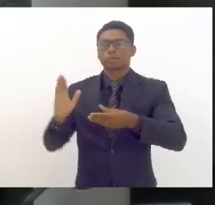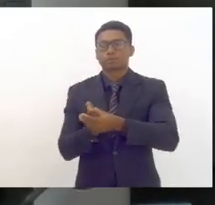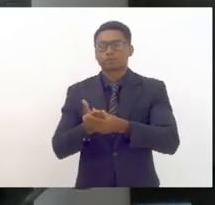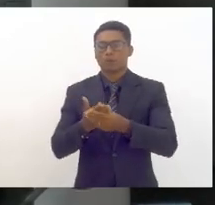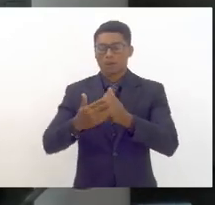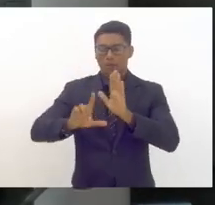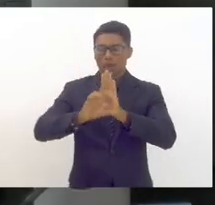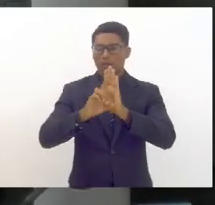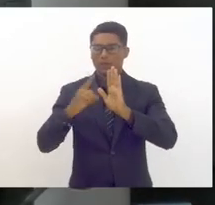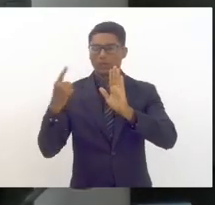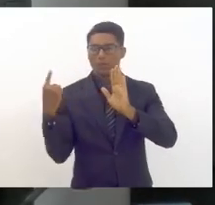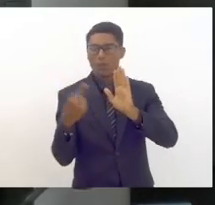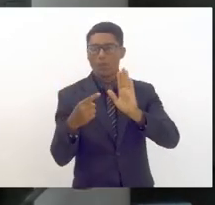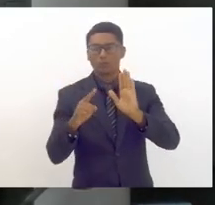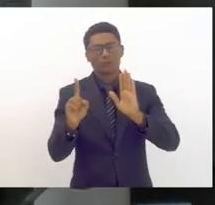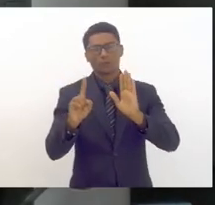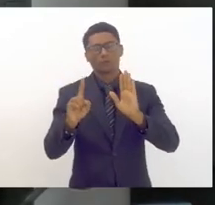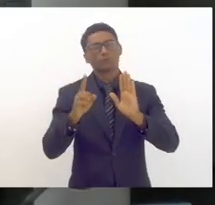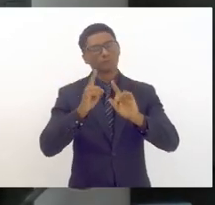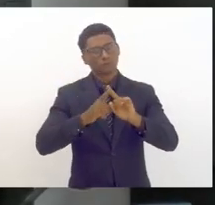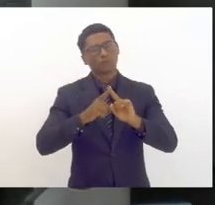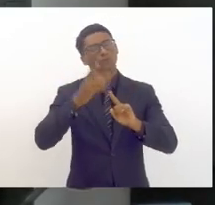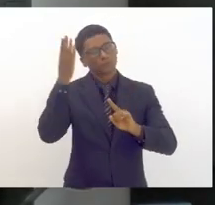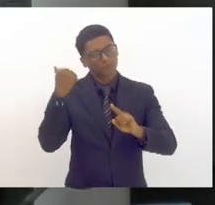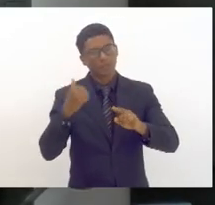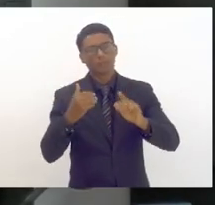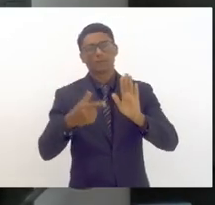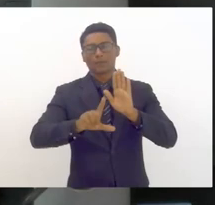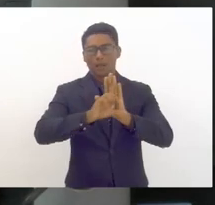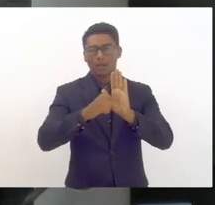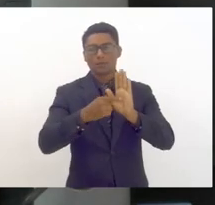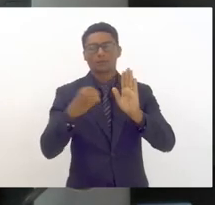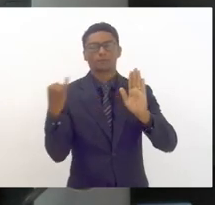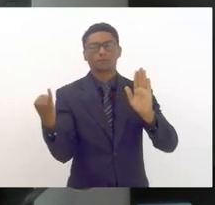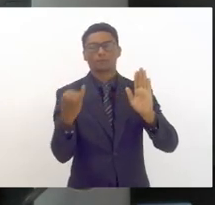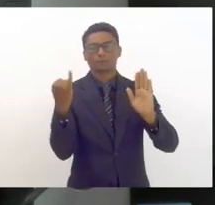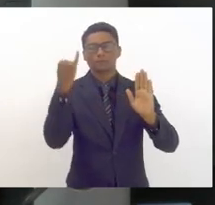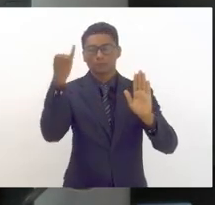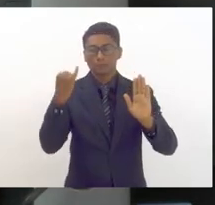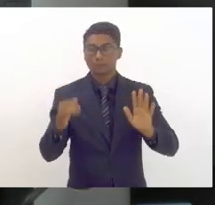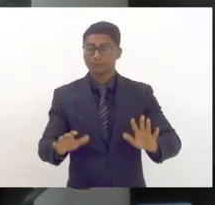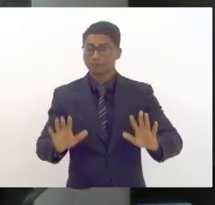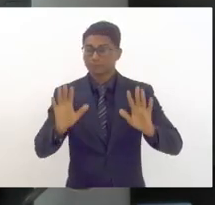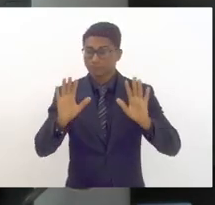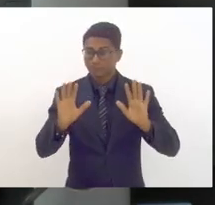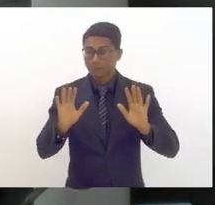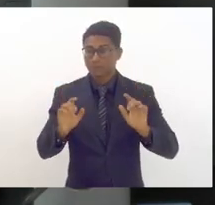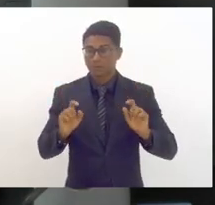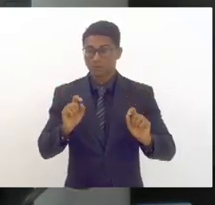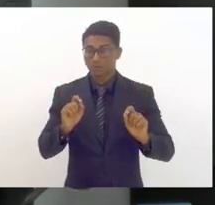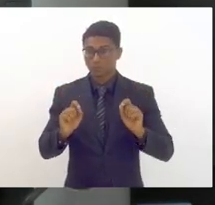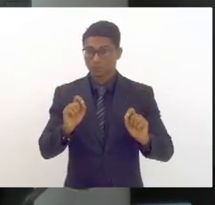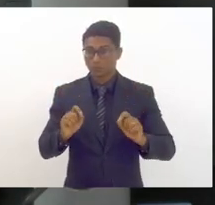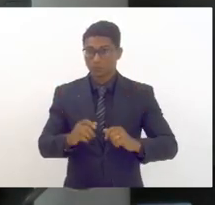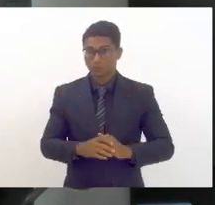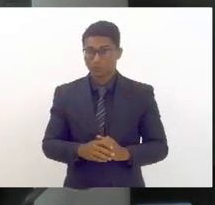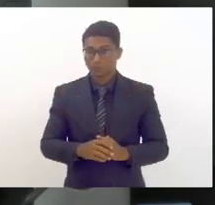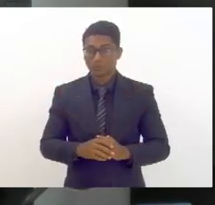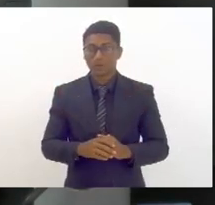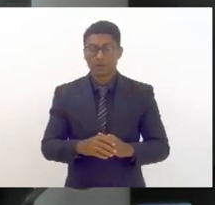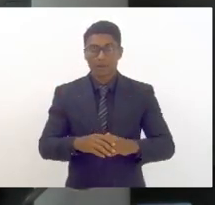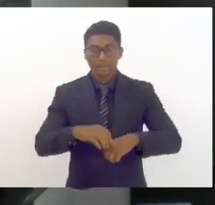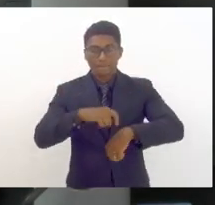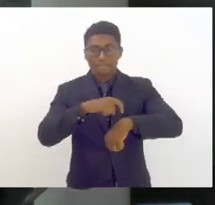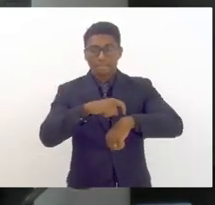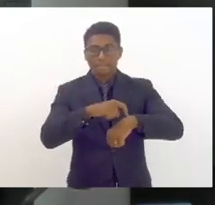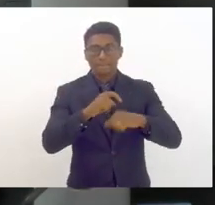eles entendem que é um instrumento importante, mas para salvaguardar, não é, o novo prazo